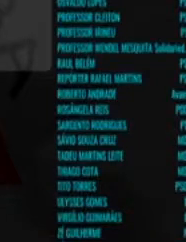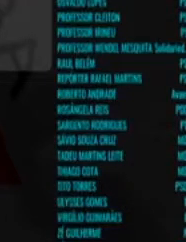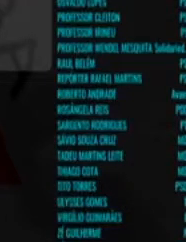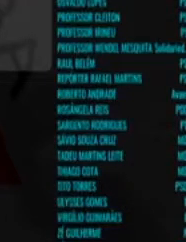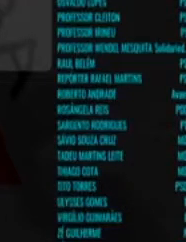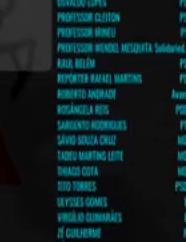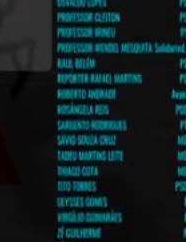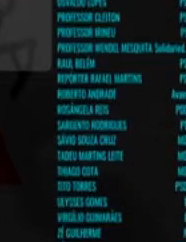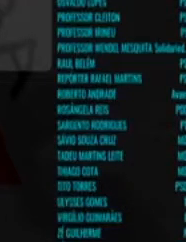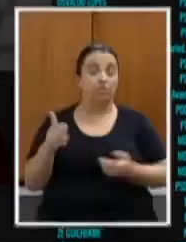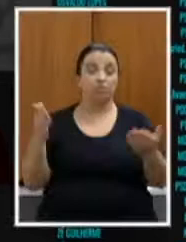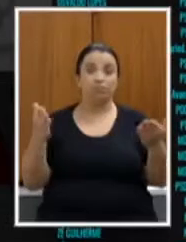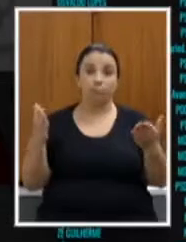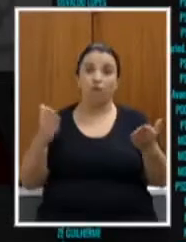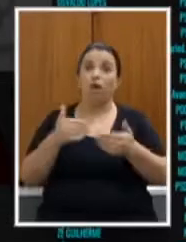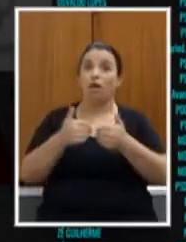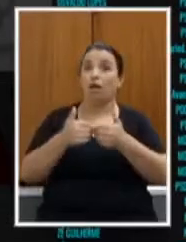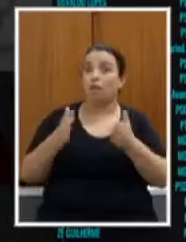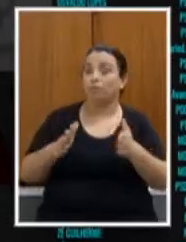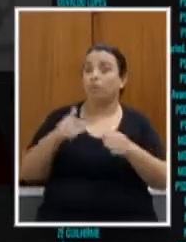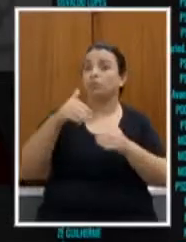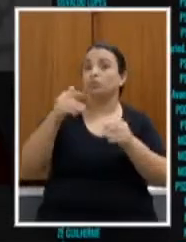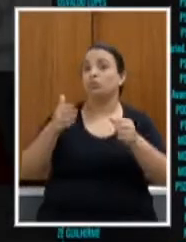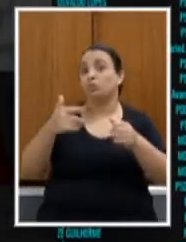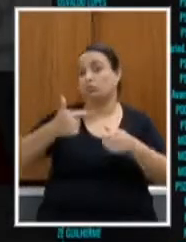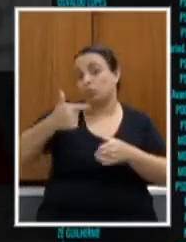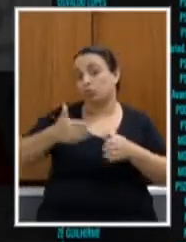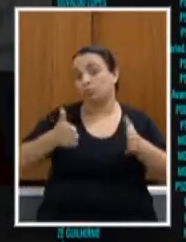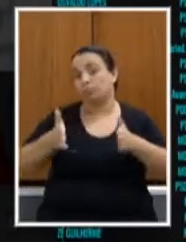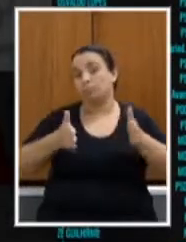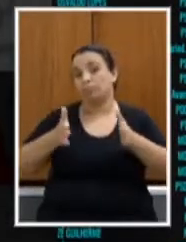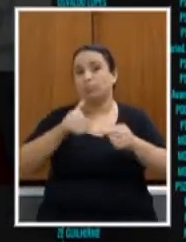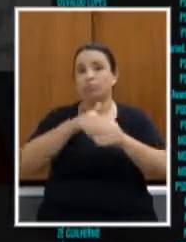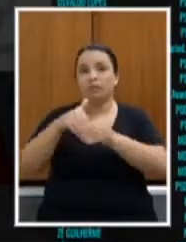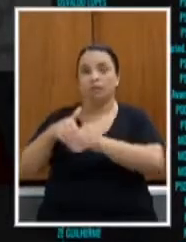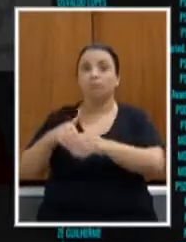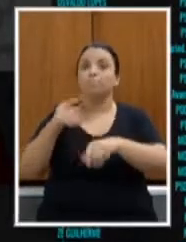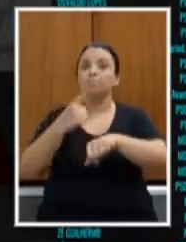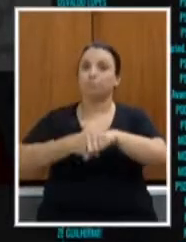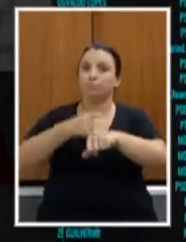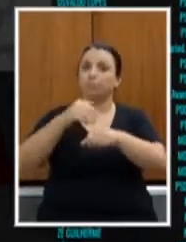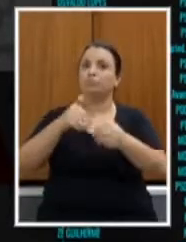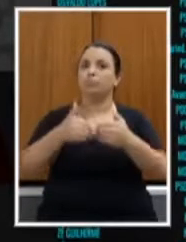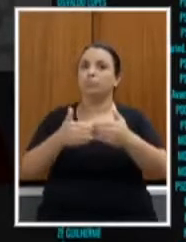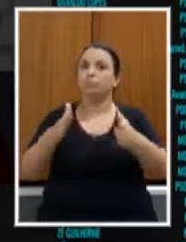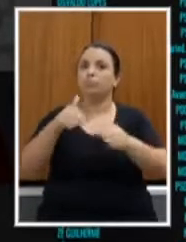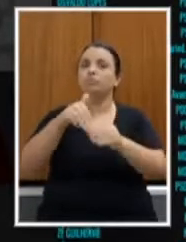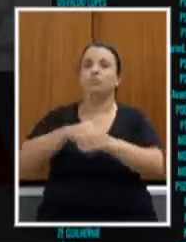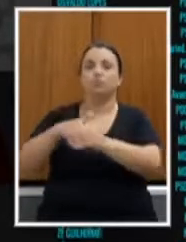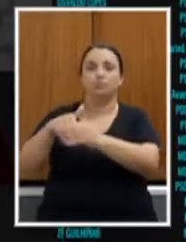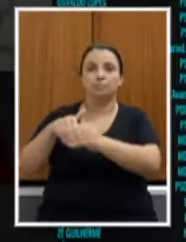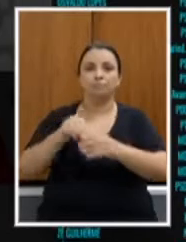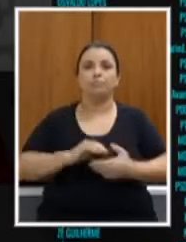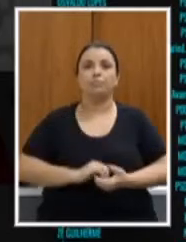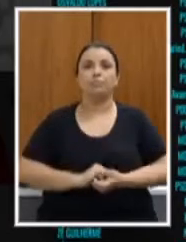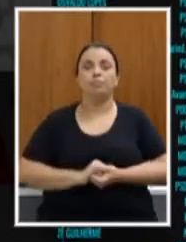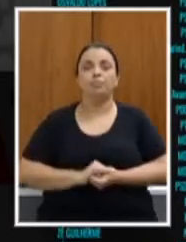A presidência vai proceder à segunda chamada de votação. Em votação.